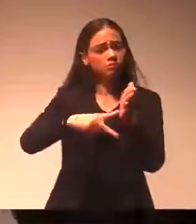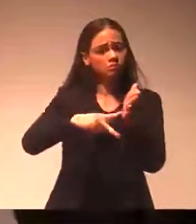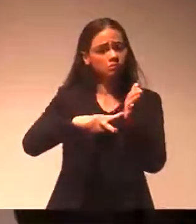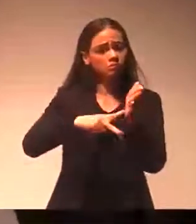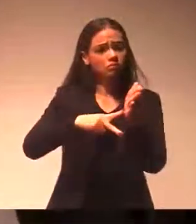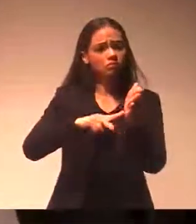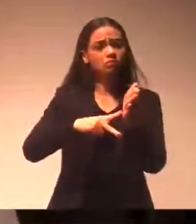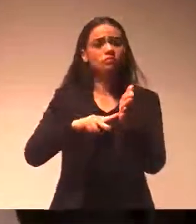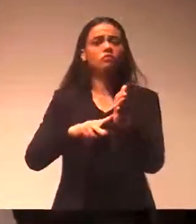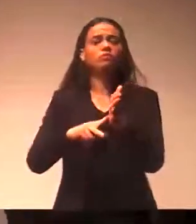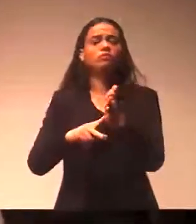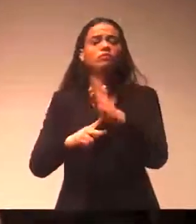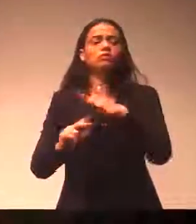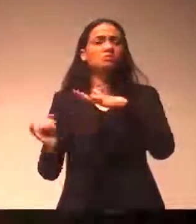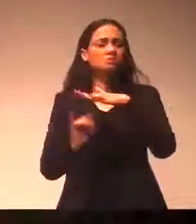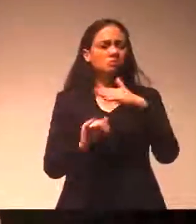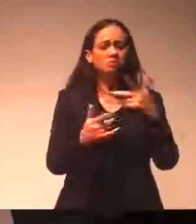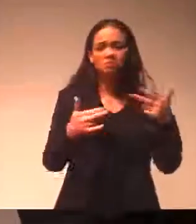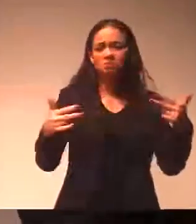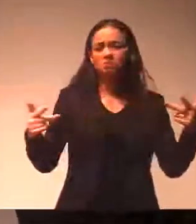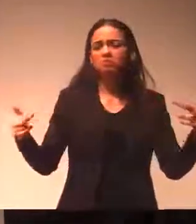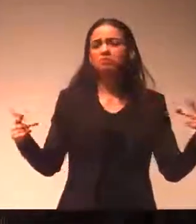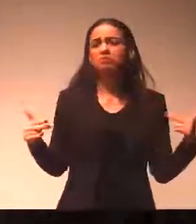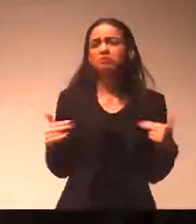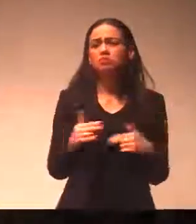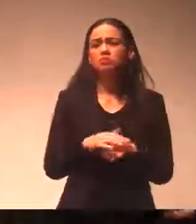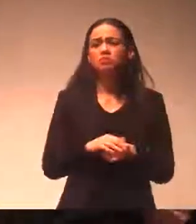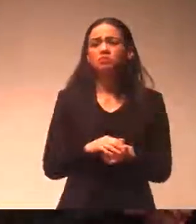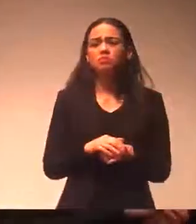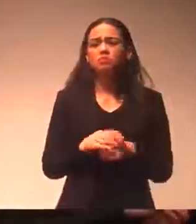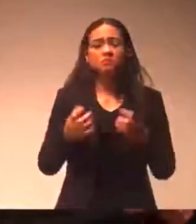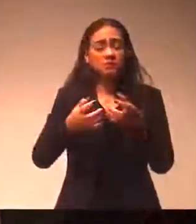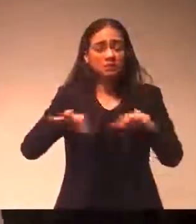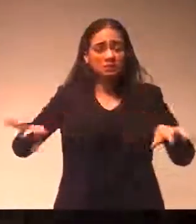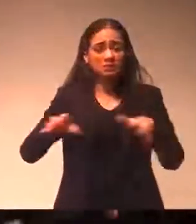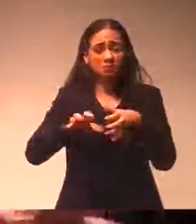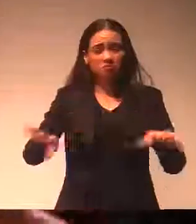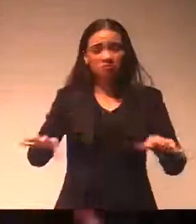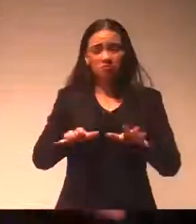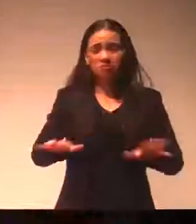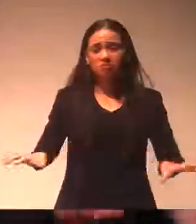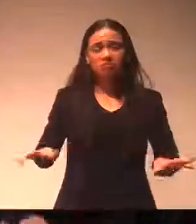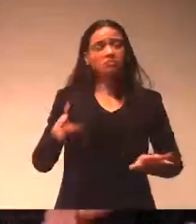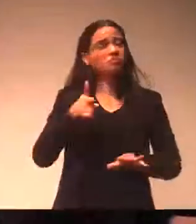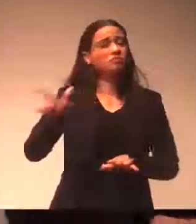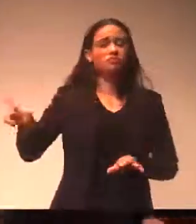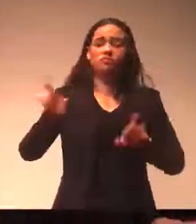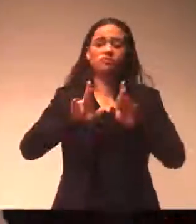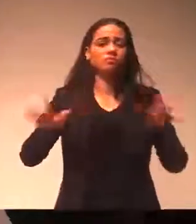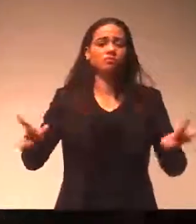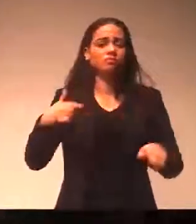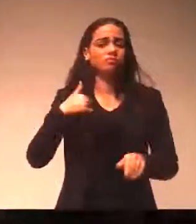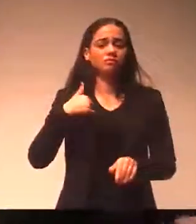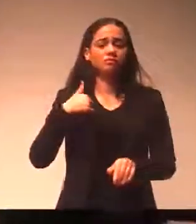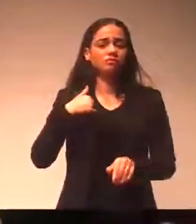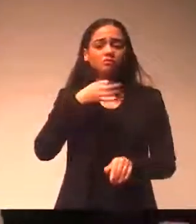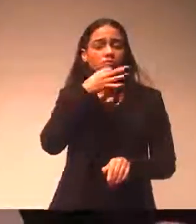organizações não governamentais. Quem quer dissolver as instituições é outro tipo de visão de mundo, eu não tenho essa visão de